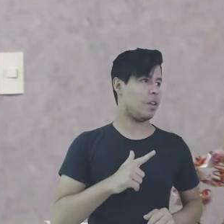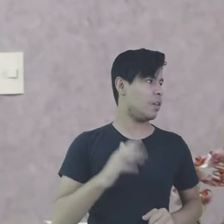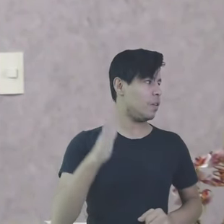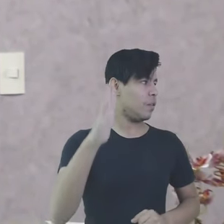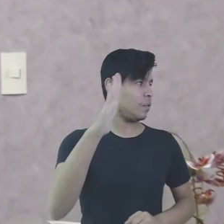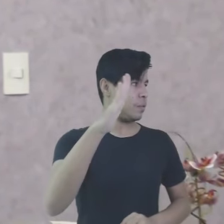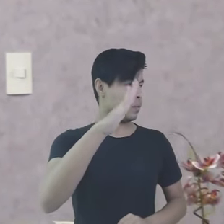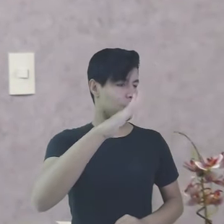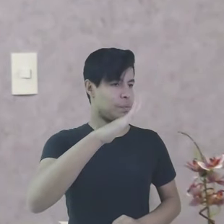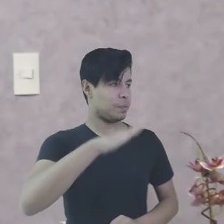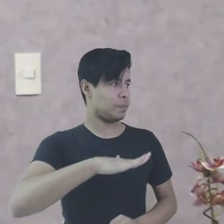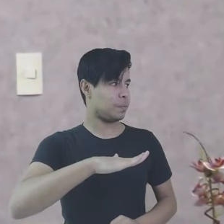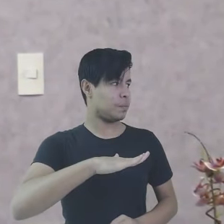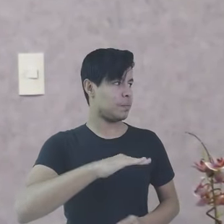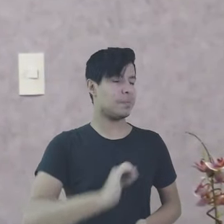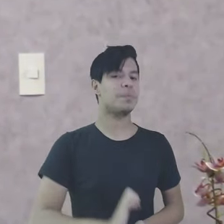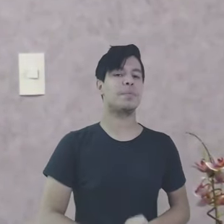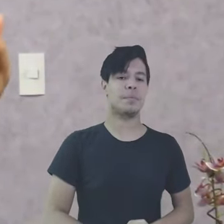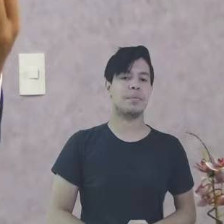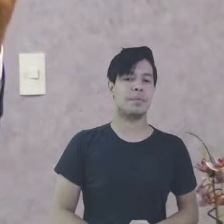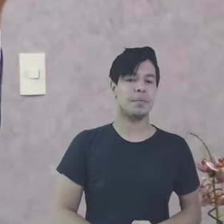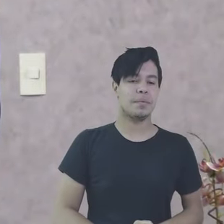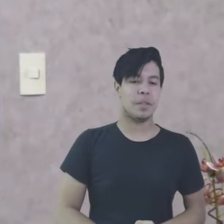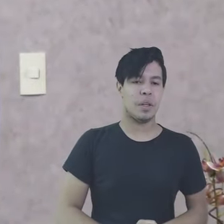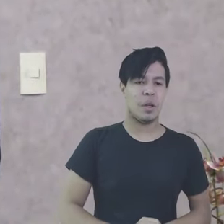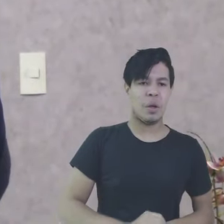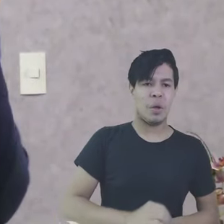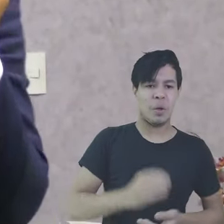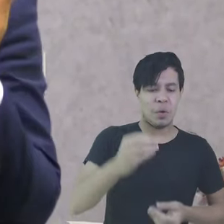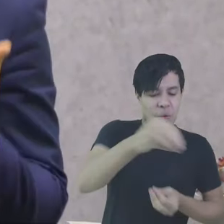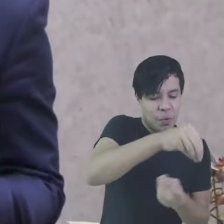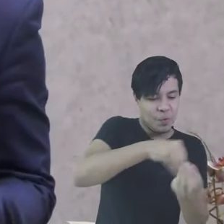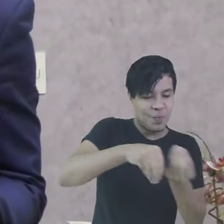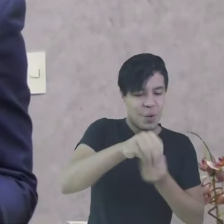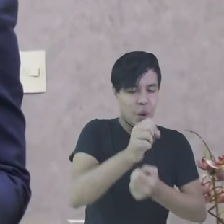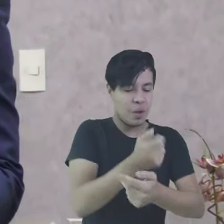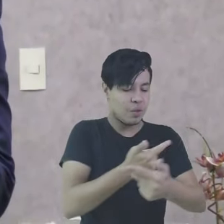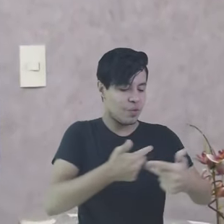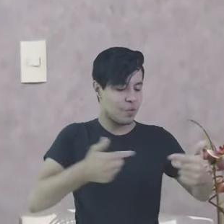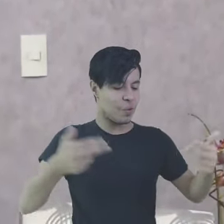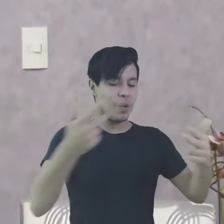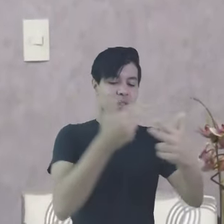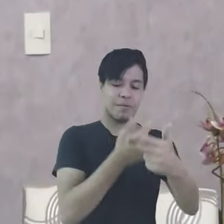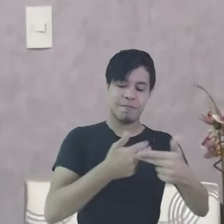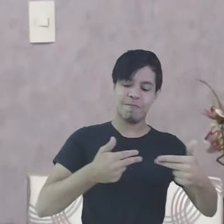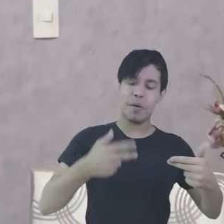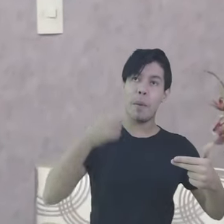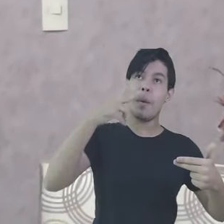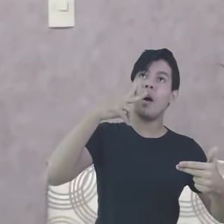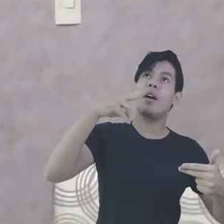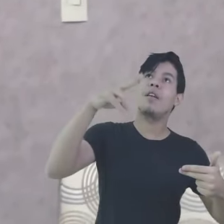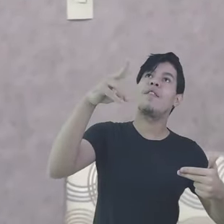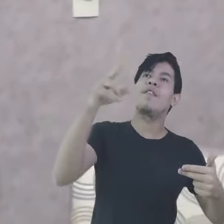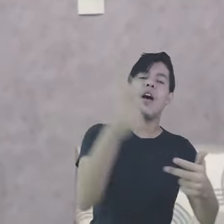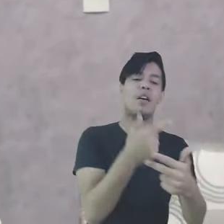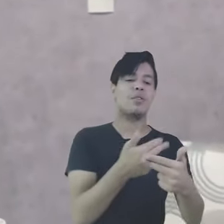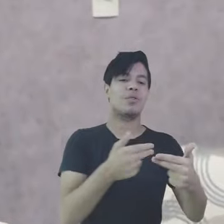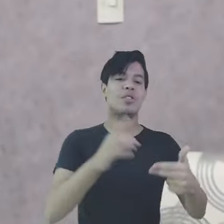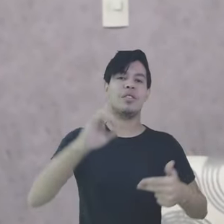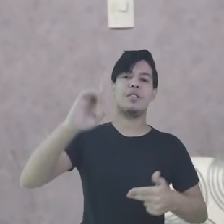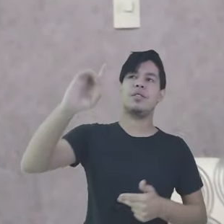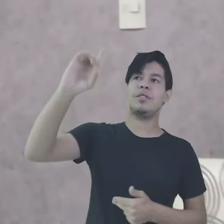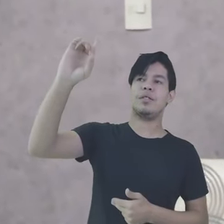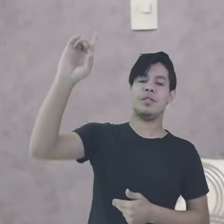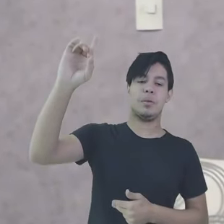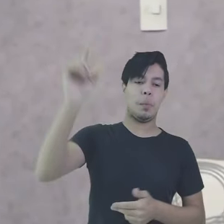escolher. Qual será a sua escolha? Ser revestido de glória em glória, para ver a glória do Pai? Eu quero ler o texto com